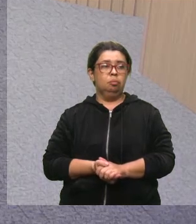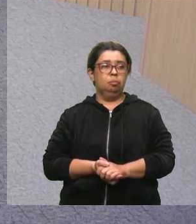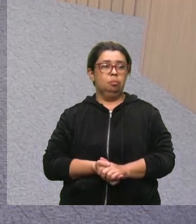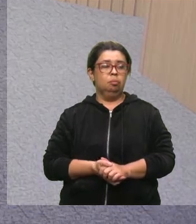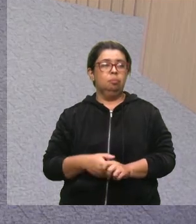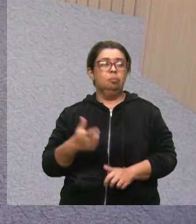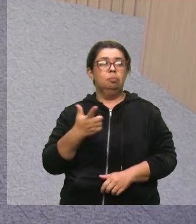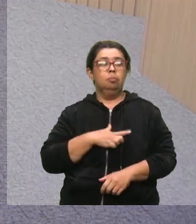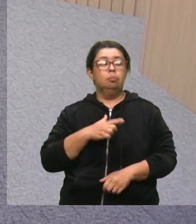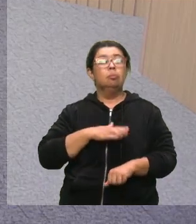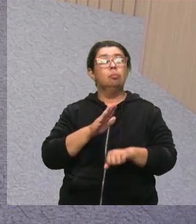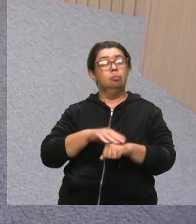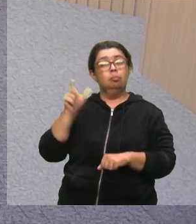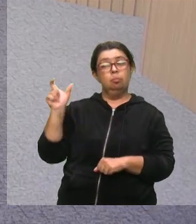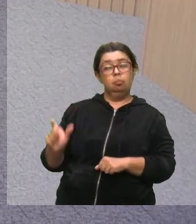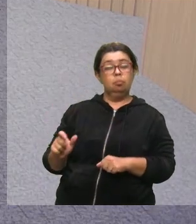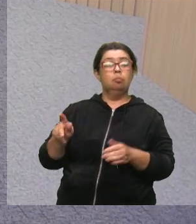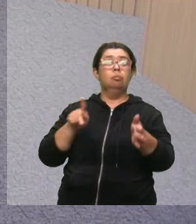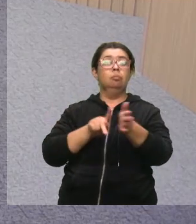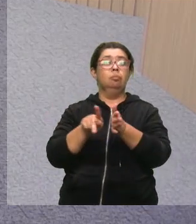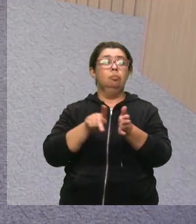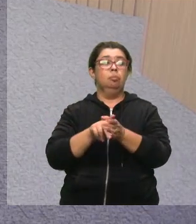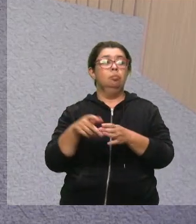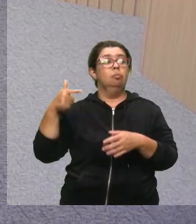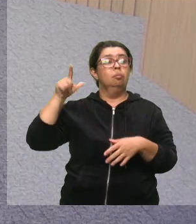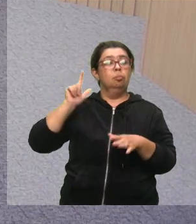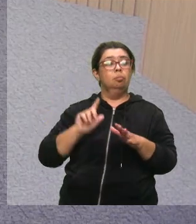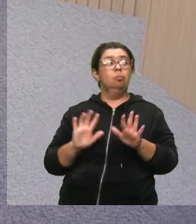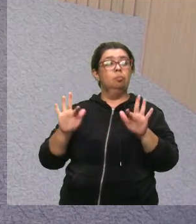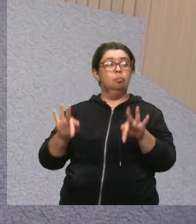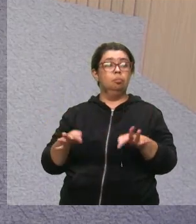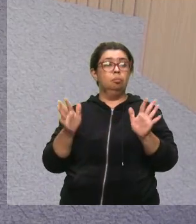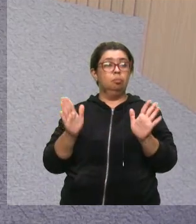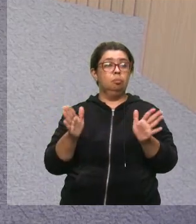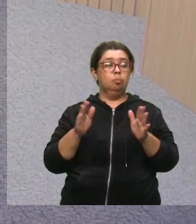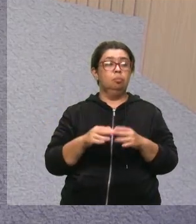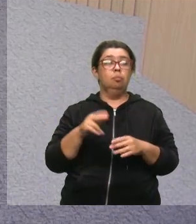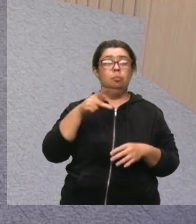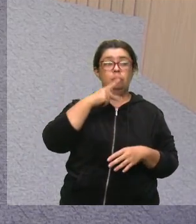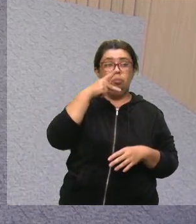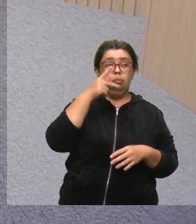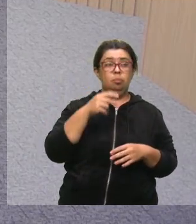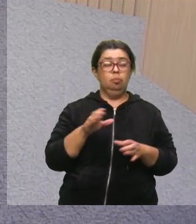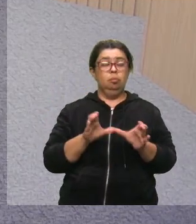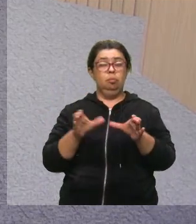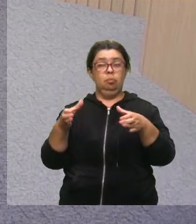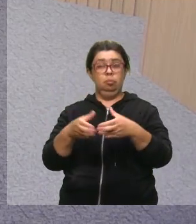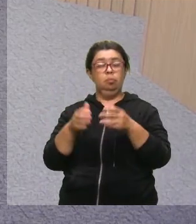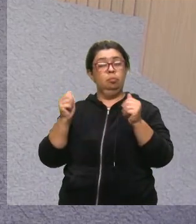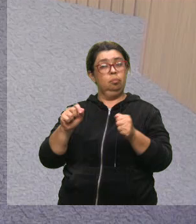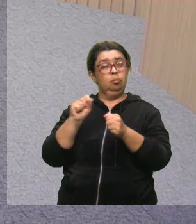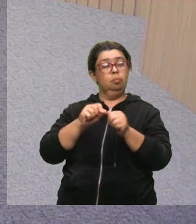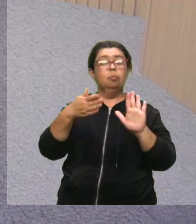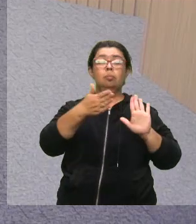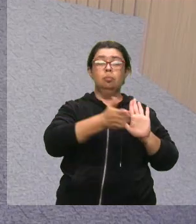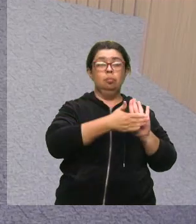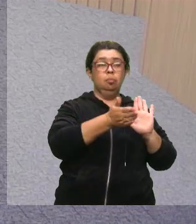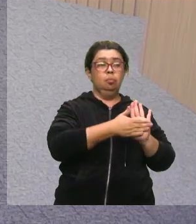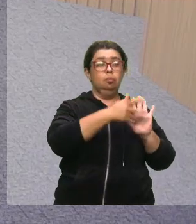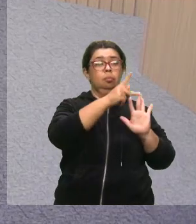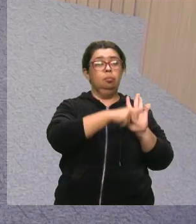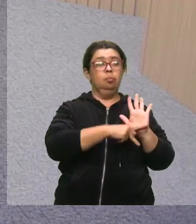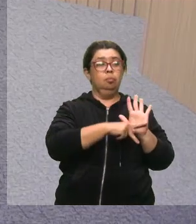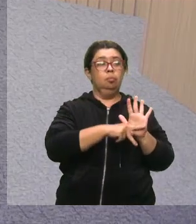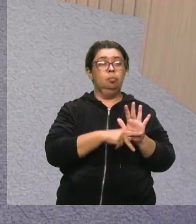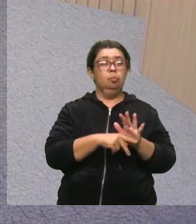Não havendo mais inscrito para fazer perguntas, antes de finalizar a audiência, gostaria de comunicar que a comunidade poderá apresentar as propostas ao projeto que